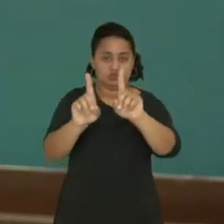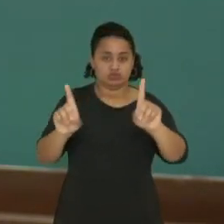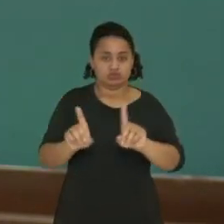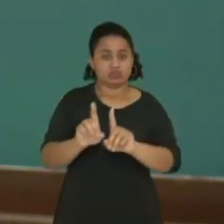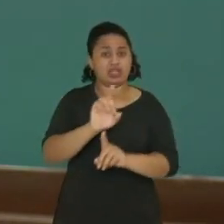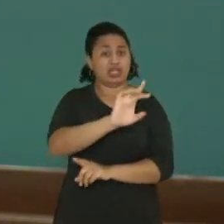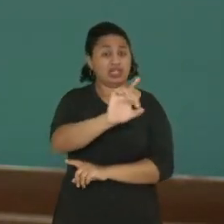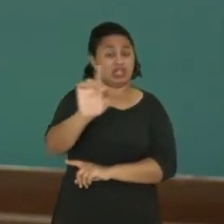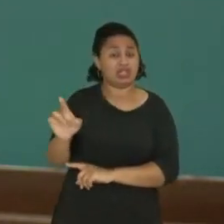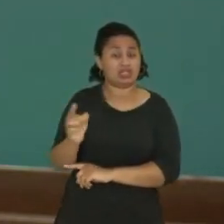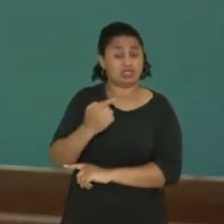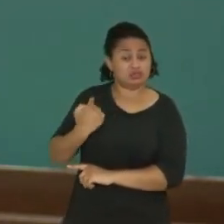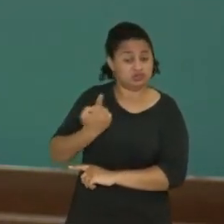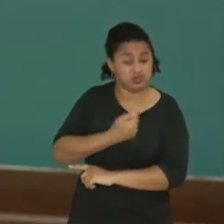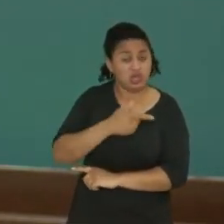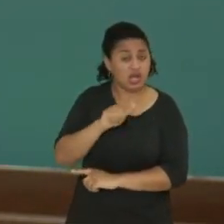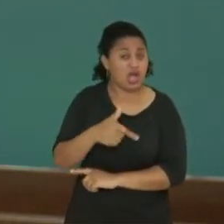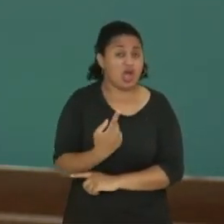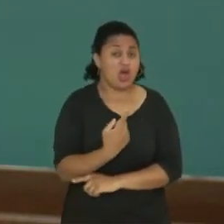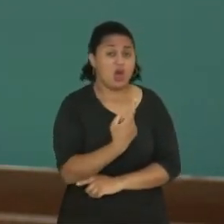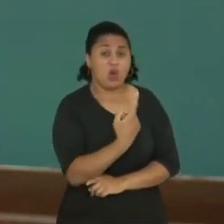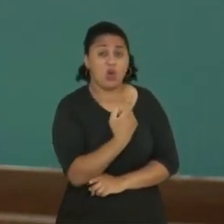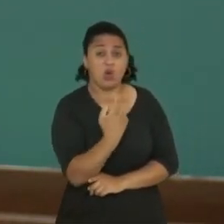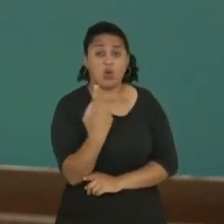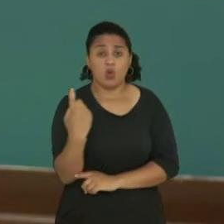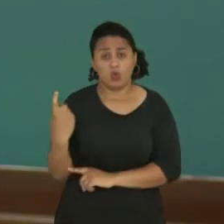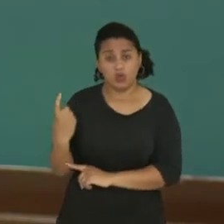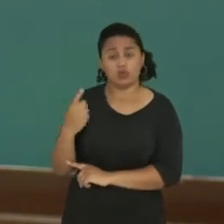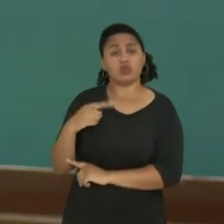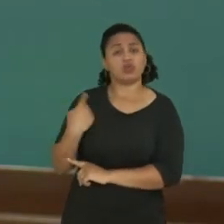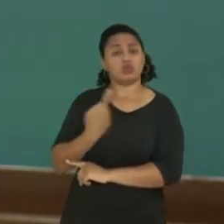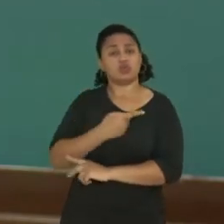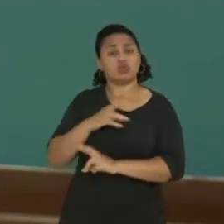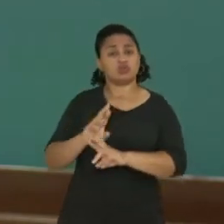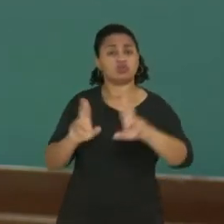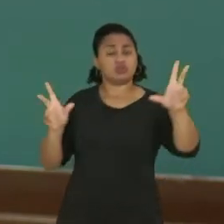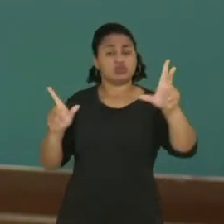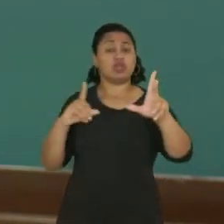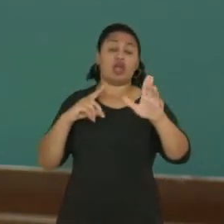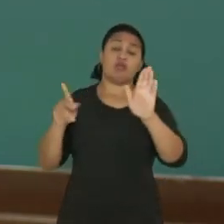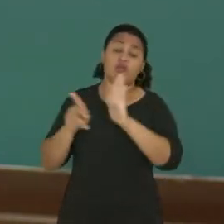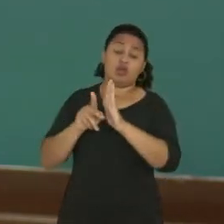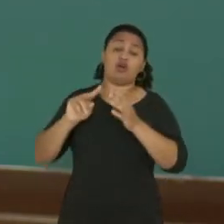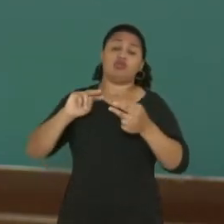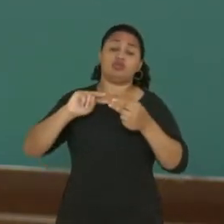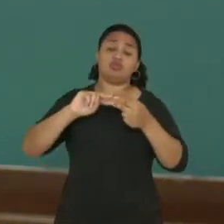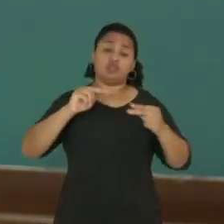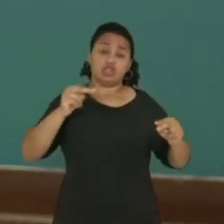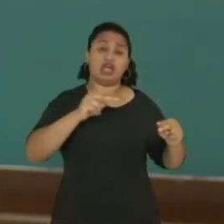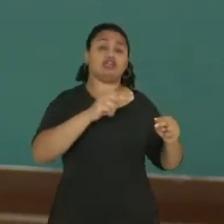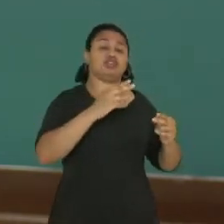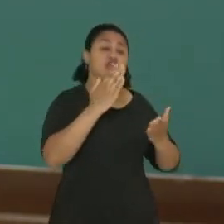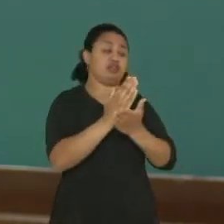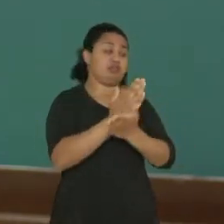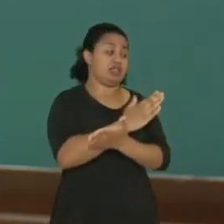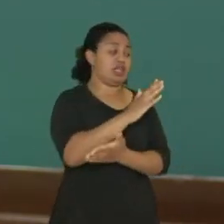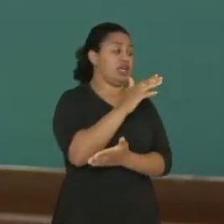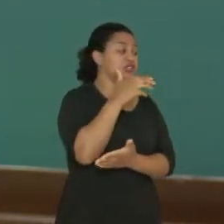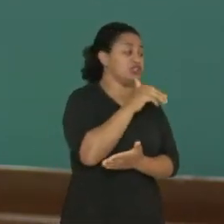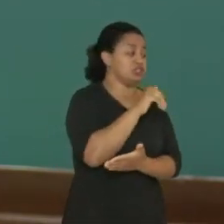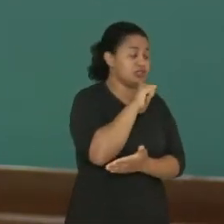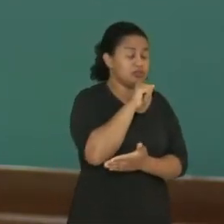somos indivíduos únicos. Somos indivíduos provenientes da genética metade da mãe, metade do